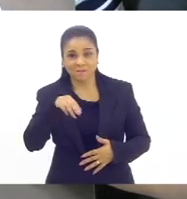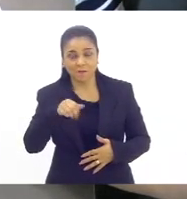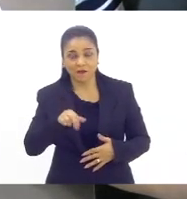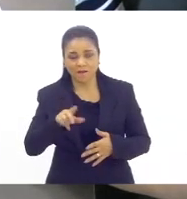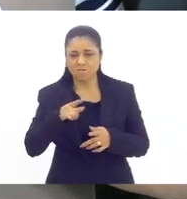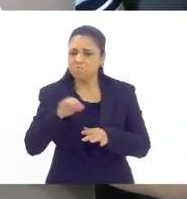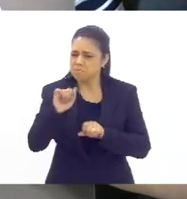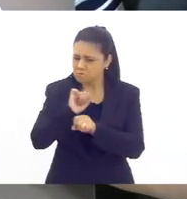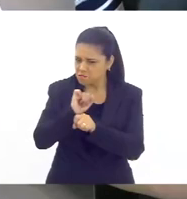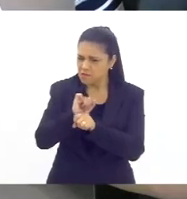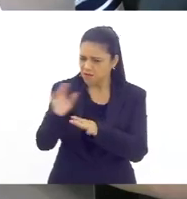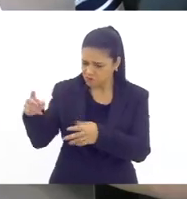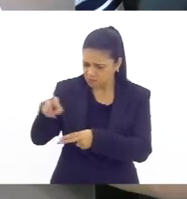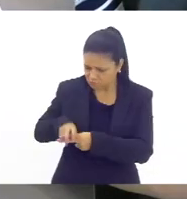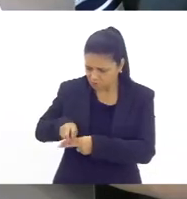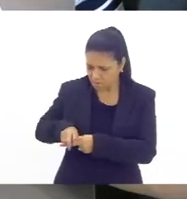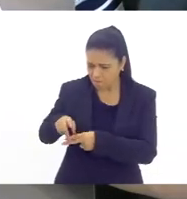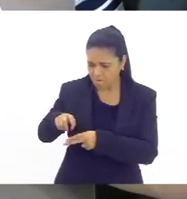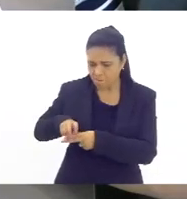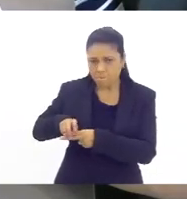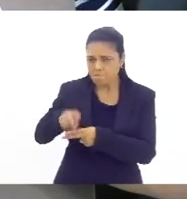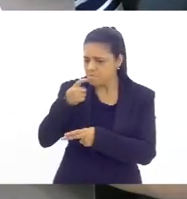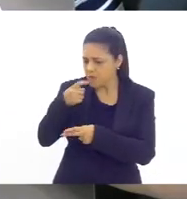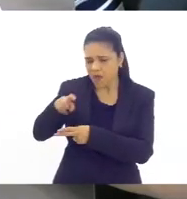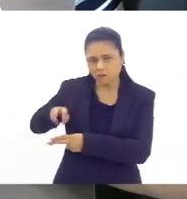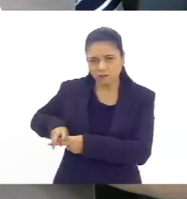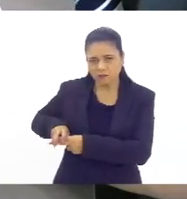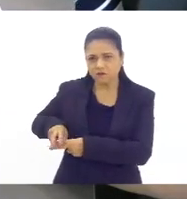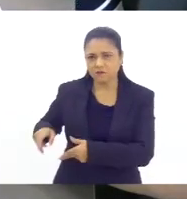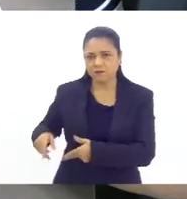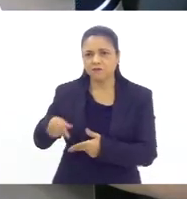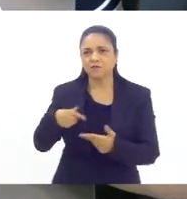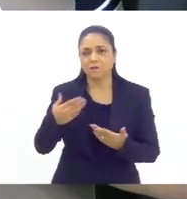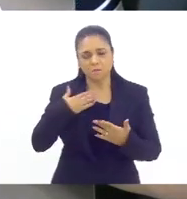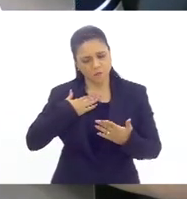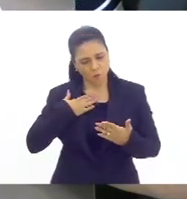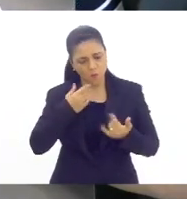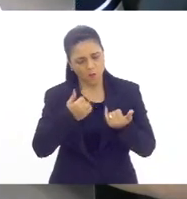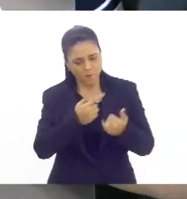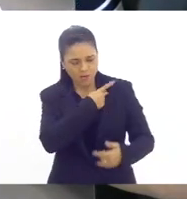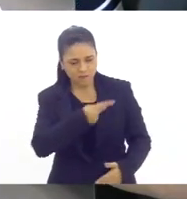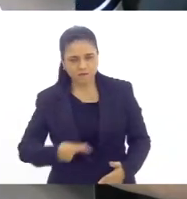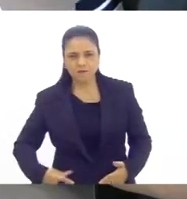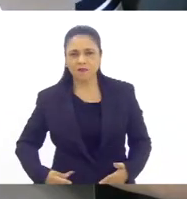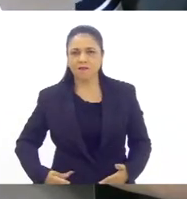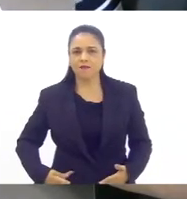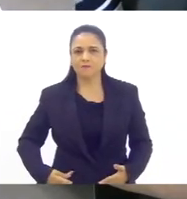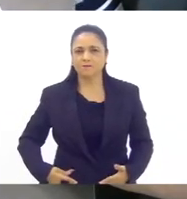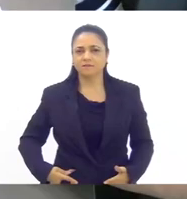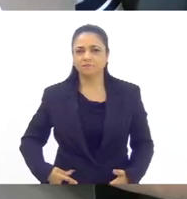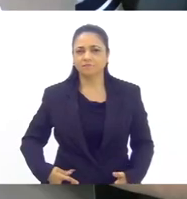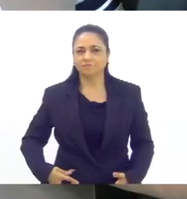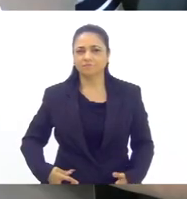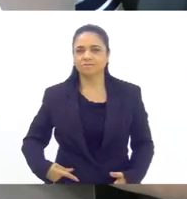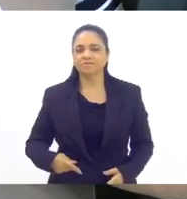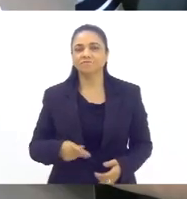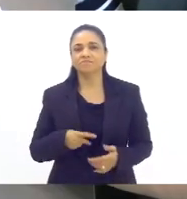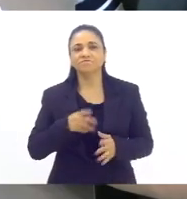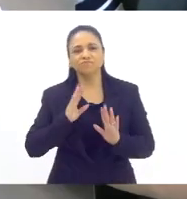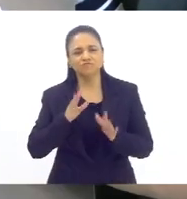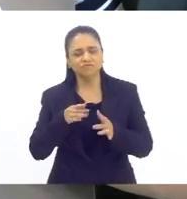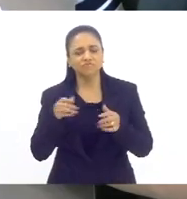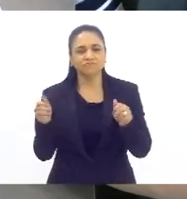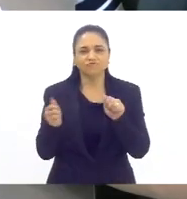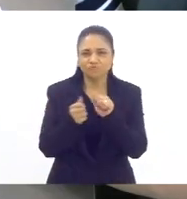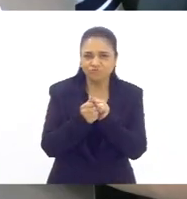senta aqui perto de mim que que é isso meu presidente nós